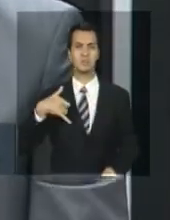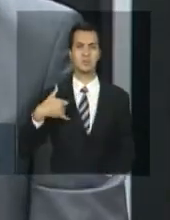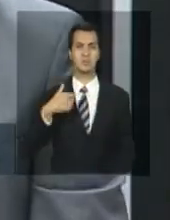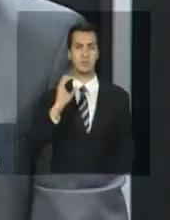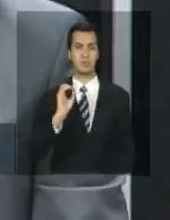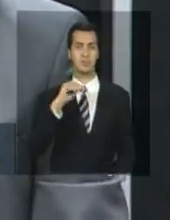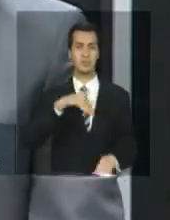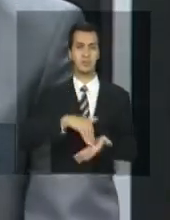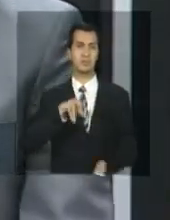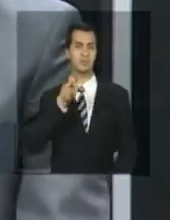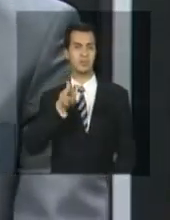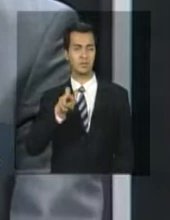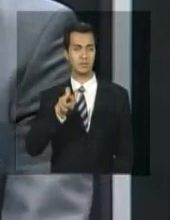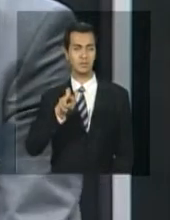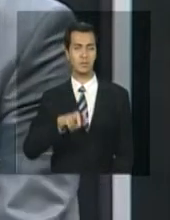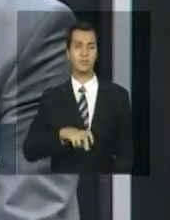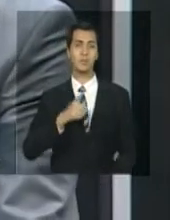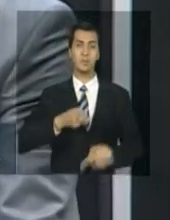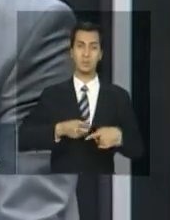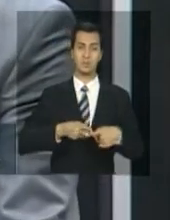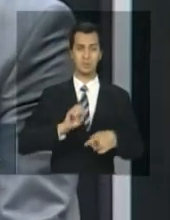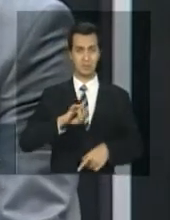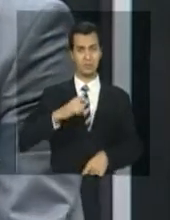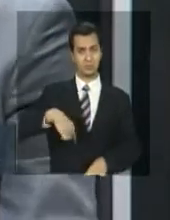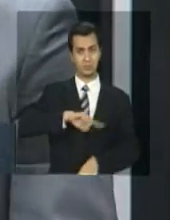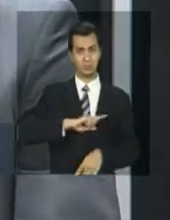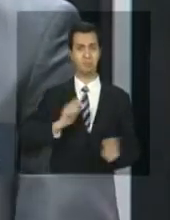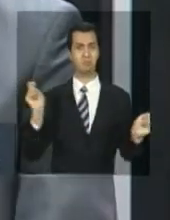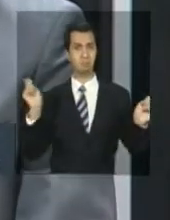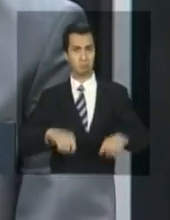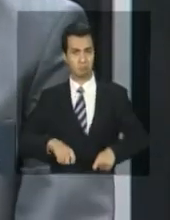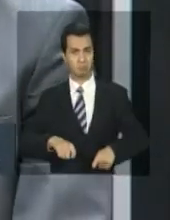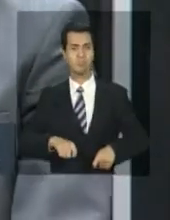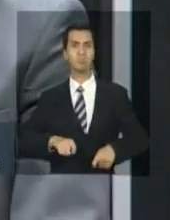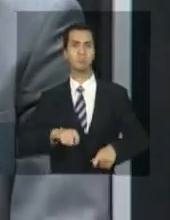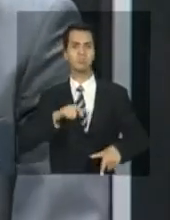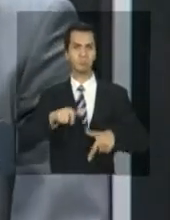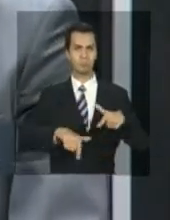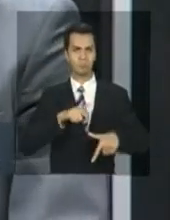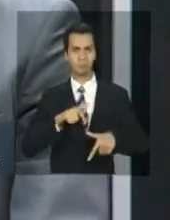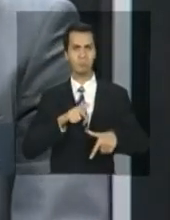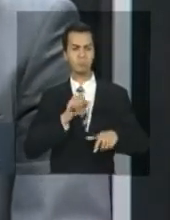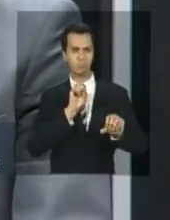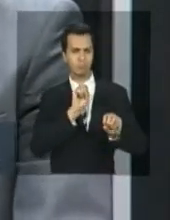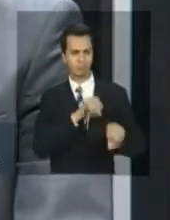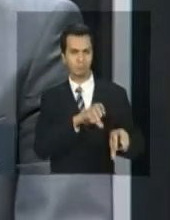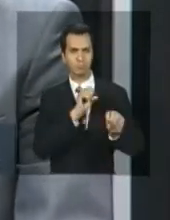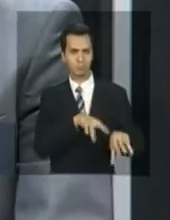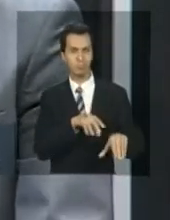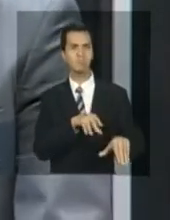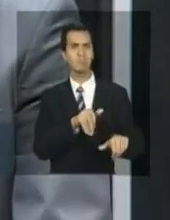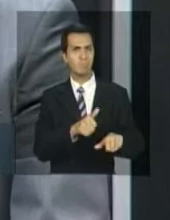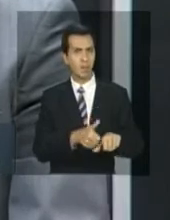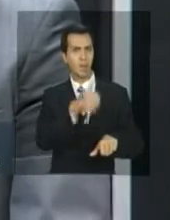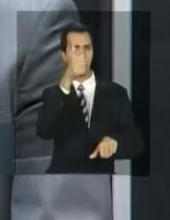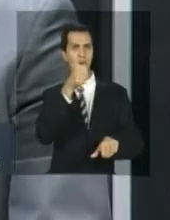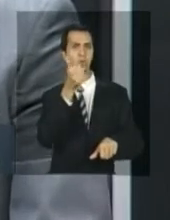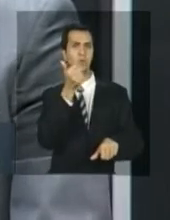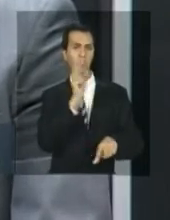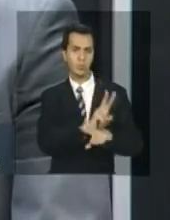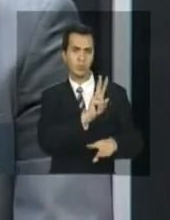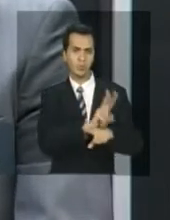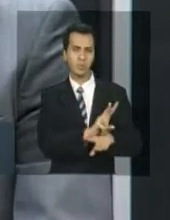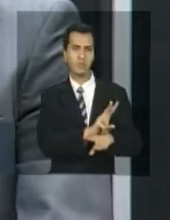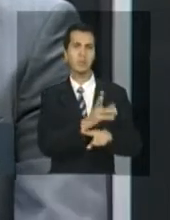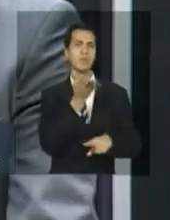a 5 anos. Porque se formos capazes de garantir mais e melhor atenção e